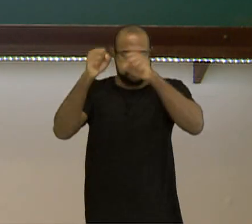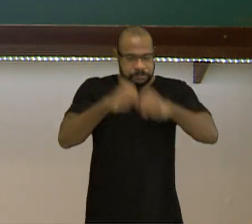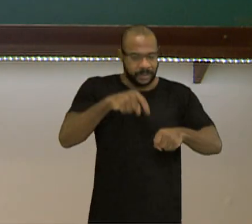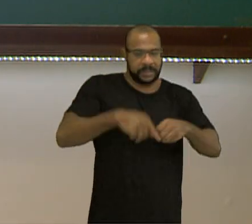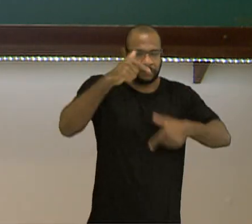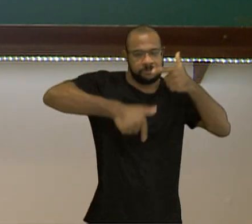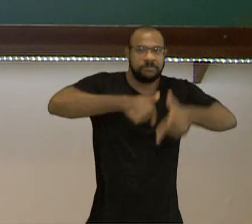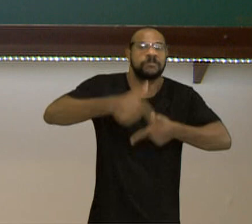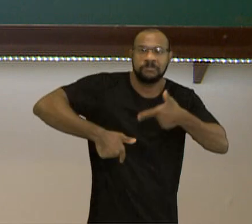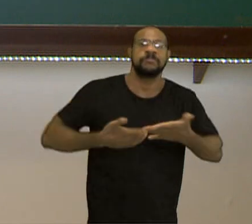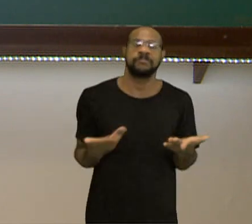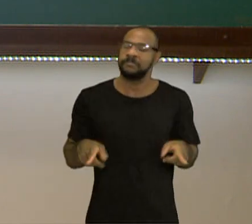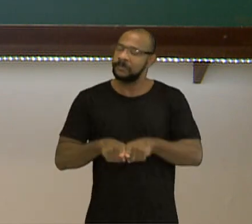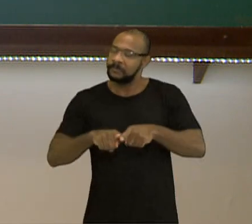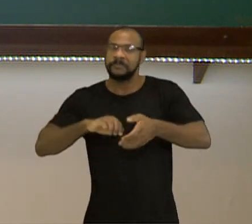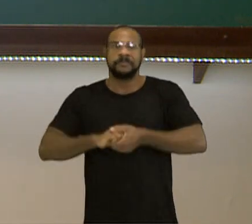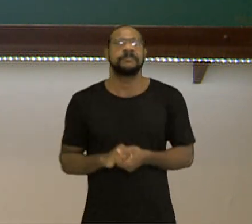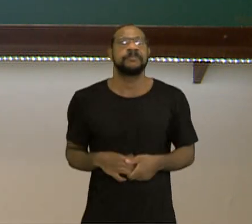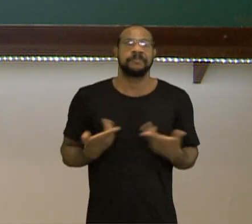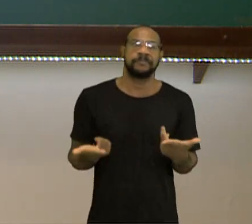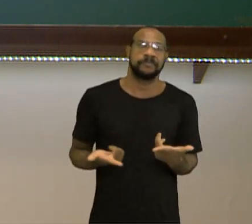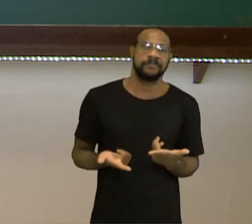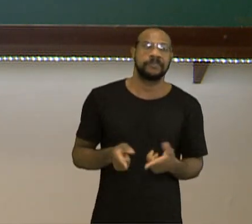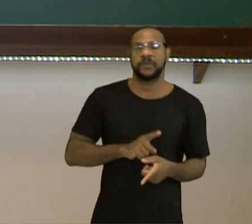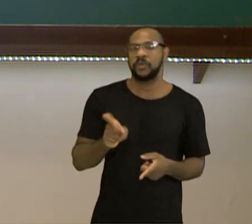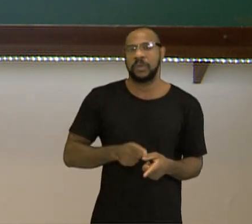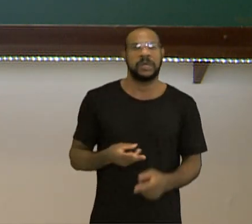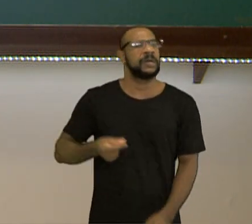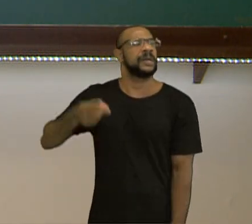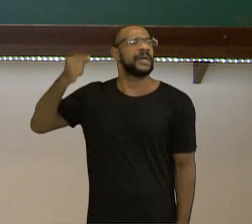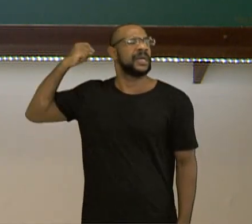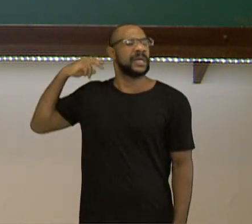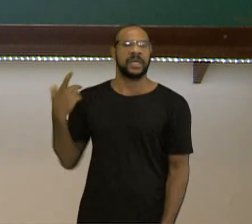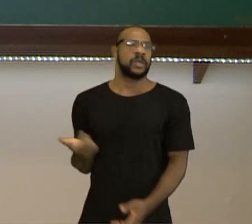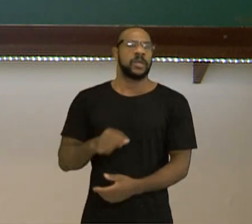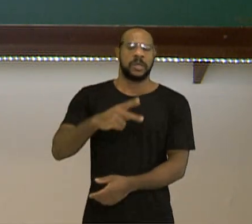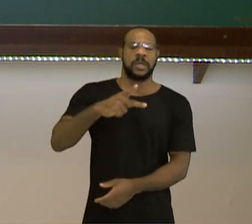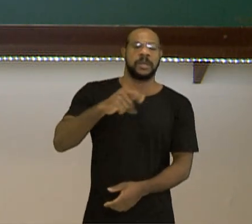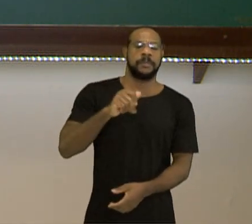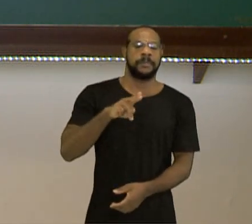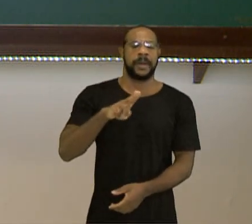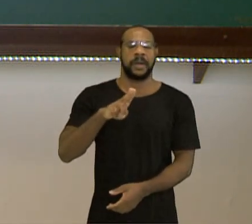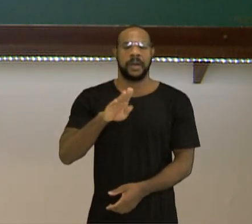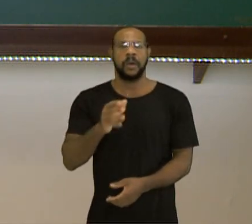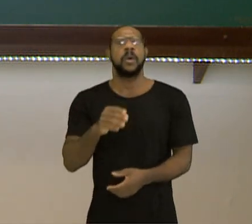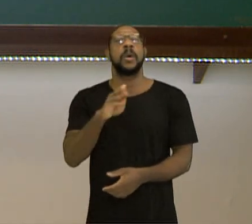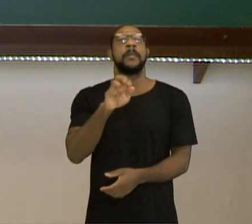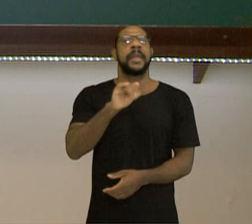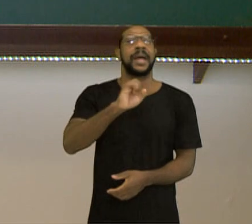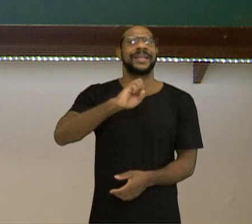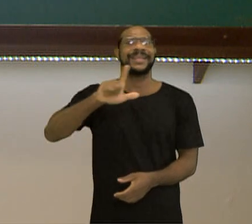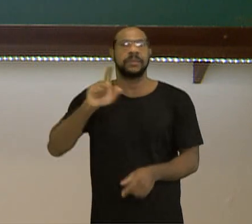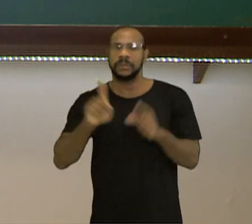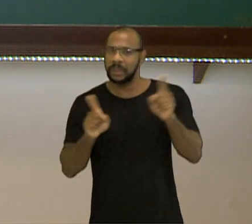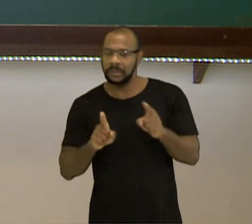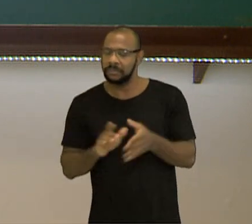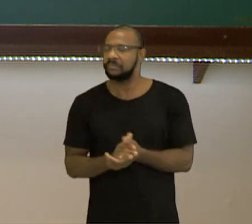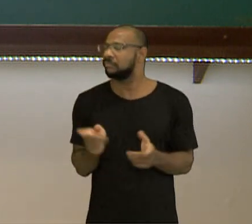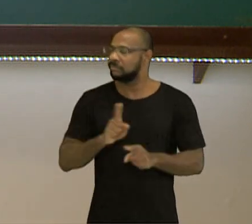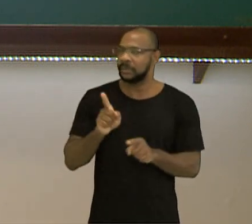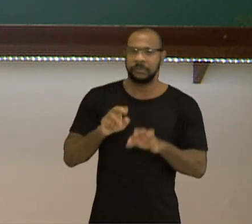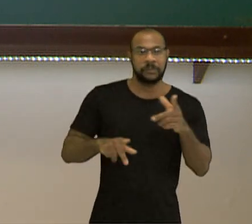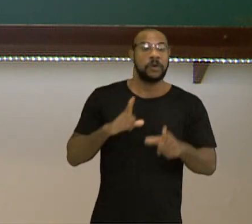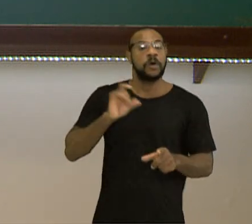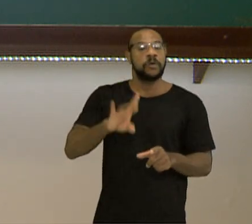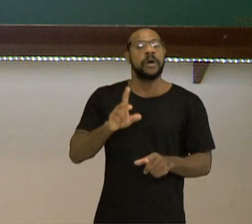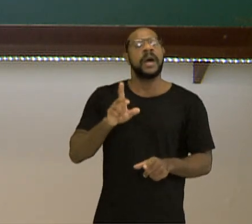obra escrava. Mas lembre-se, não foi lá no ciclo do pau-brasil. No pau-brasil, a mão de obra indígena ela ocorreu em forma de escambo, aquela